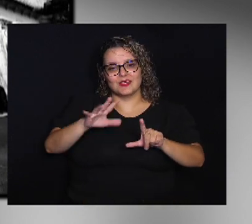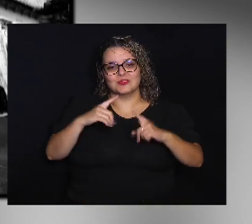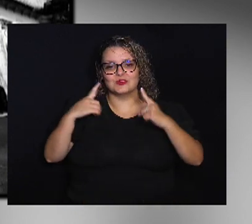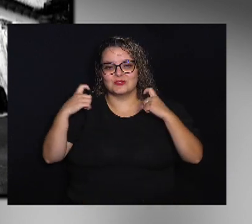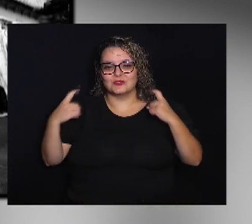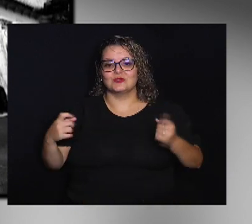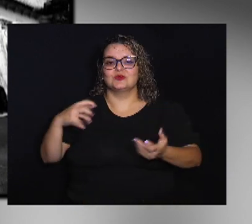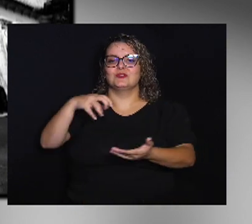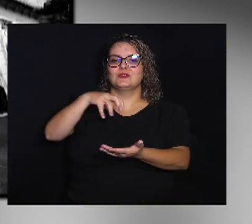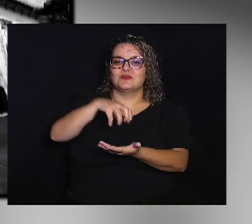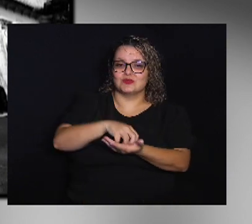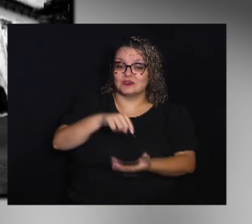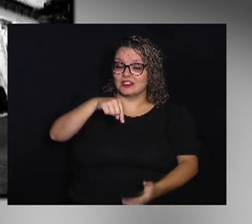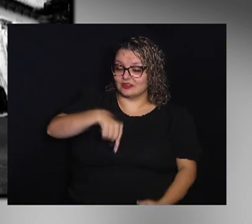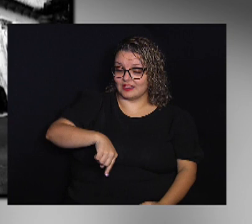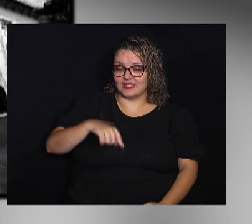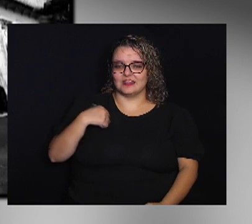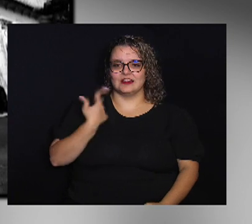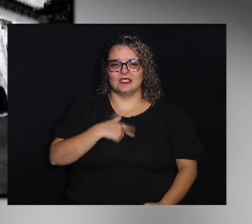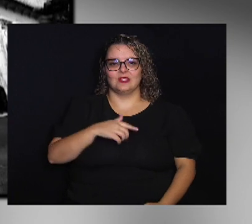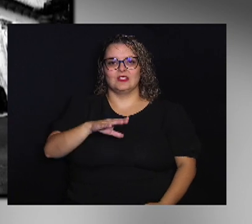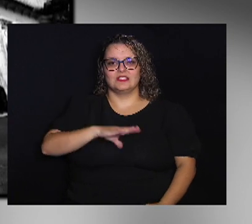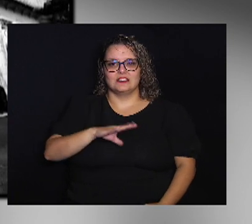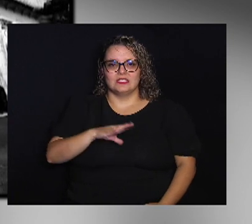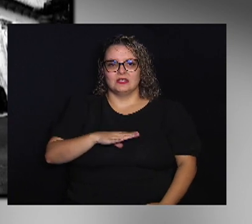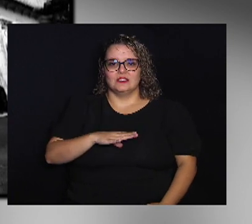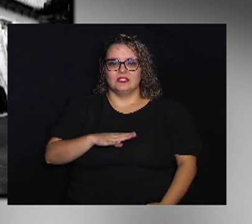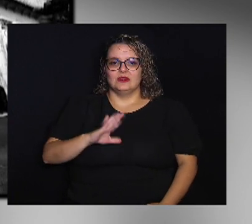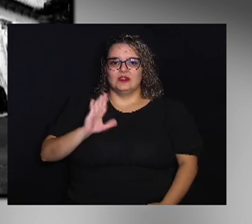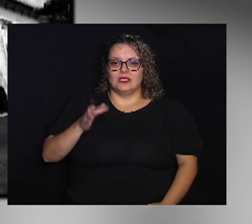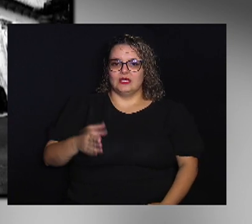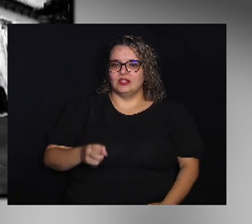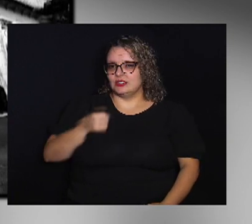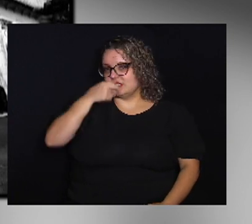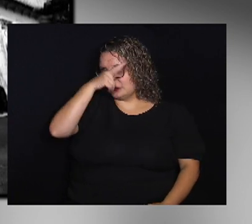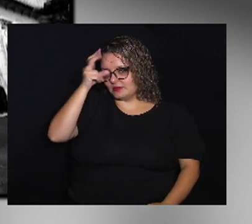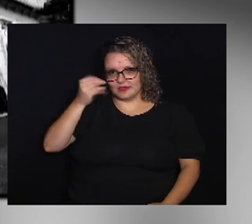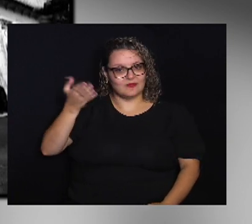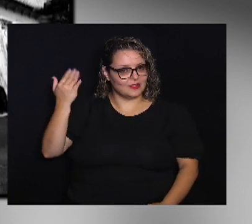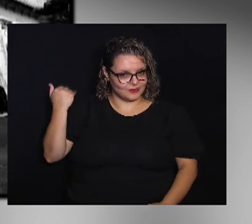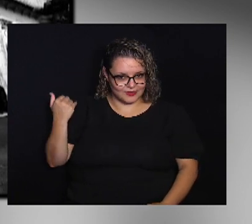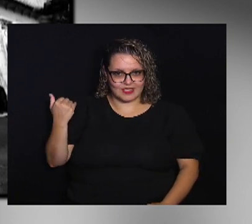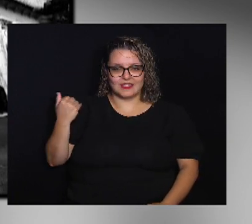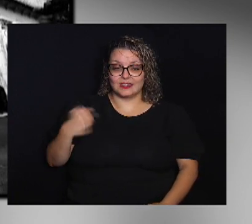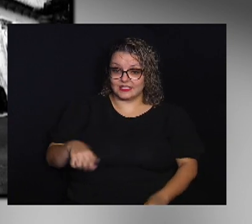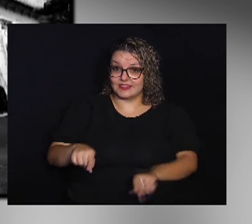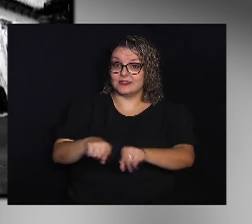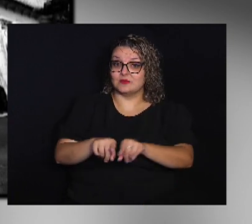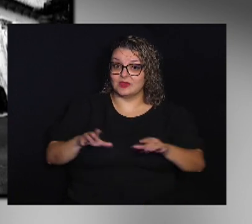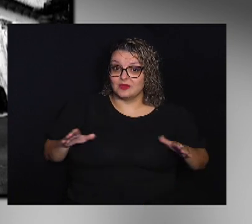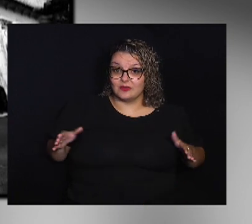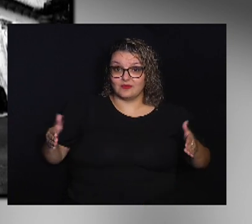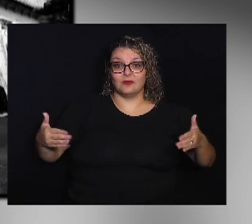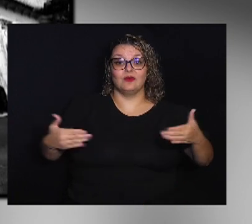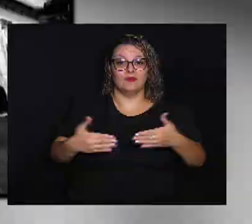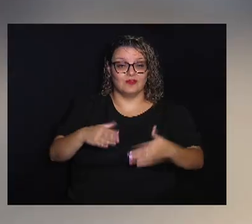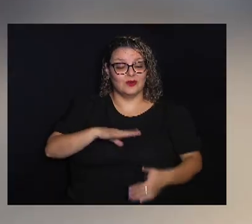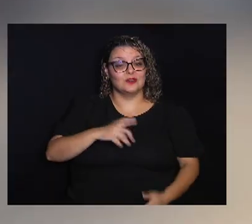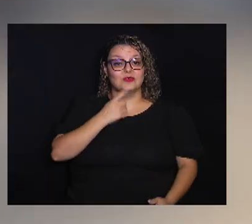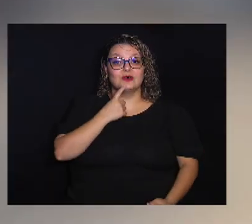no centro aqui da nossa cidade. Já foi prefeitura lá e também já foi o Fórum de Campinas